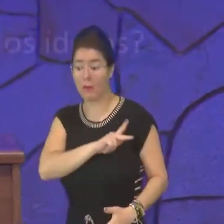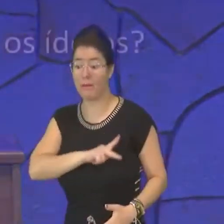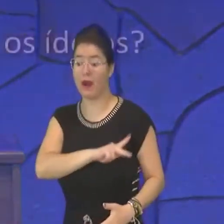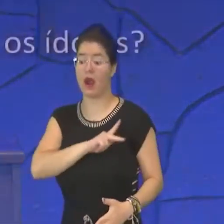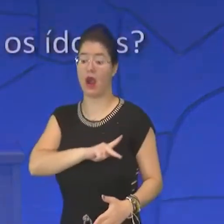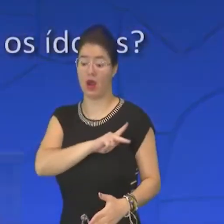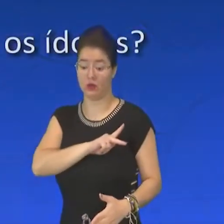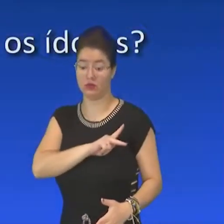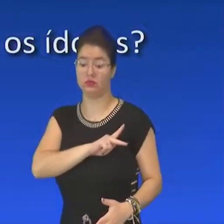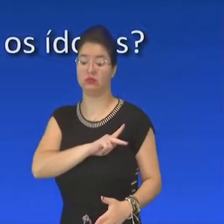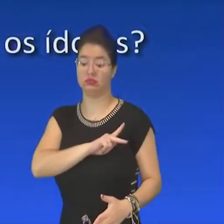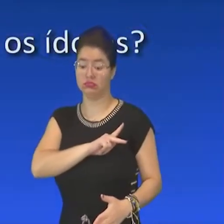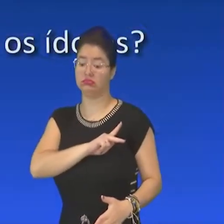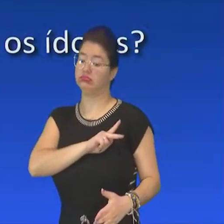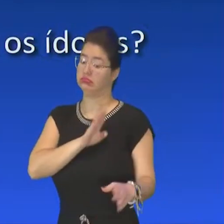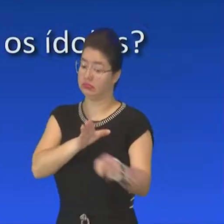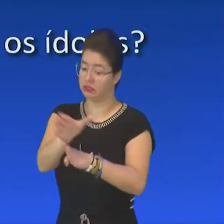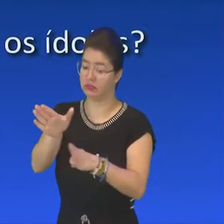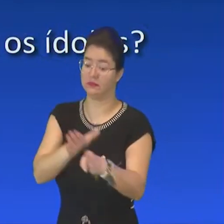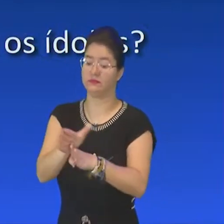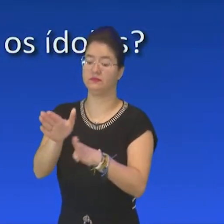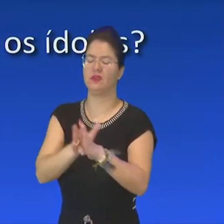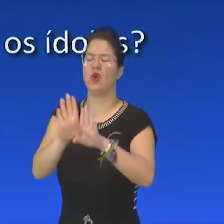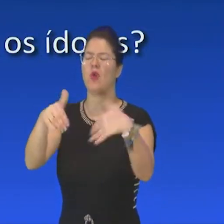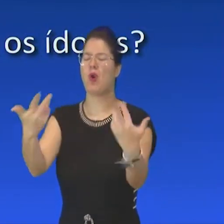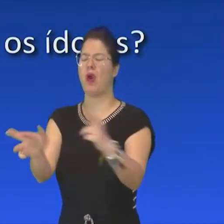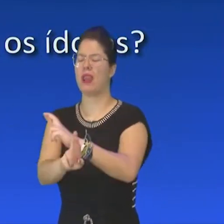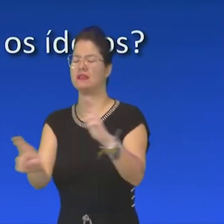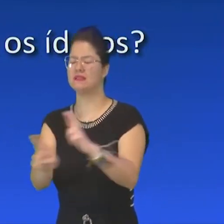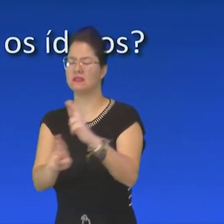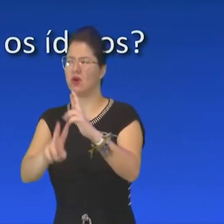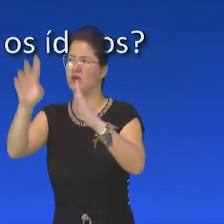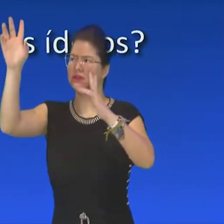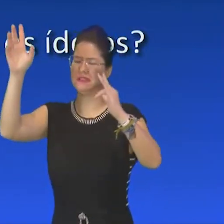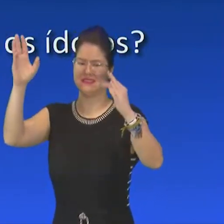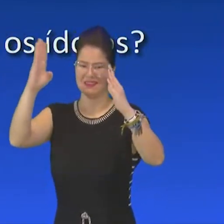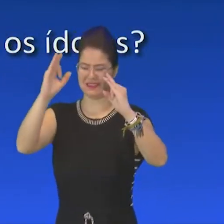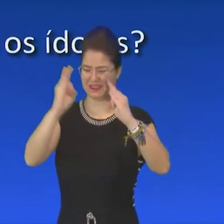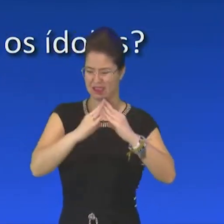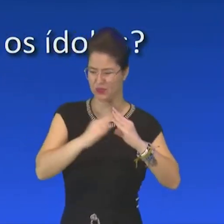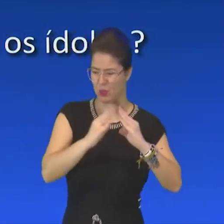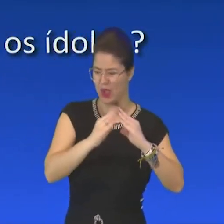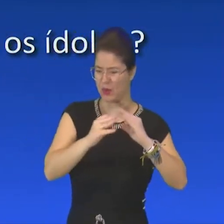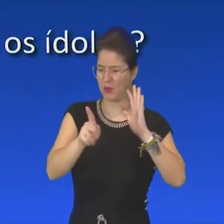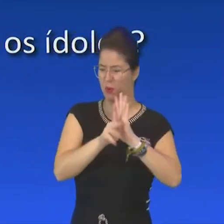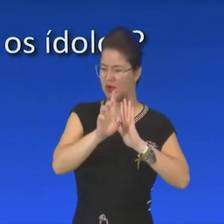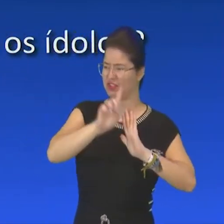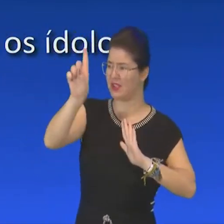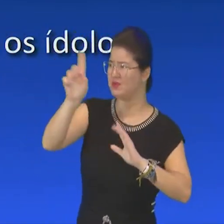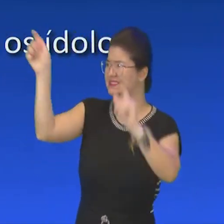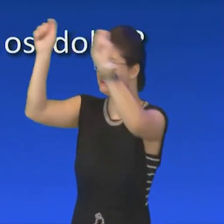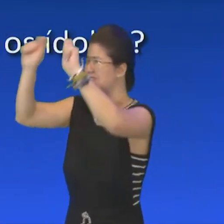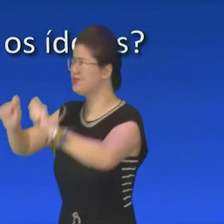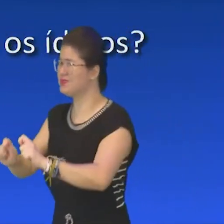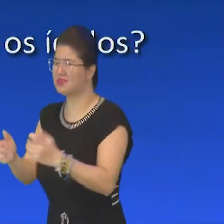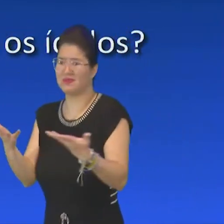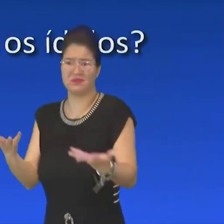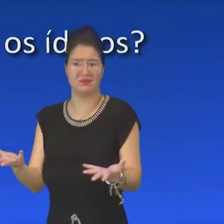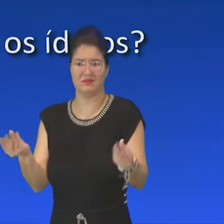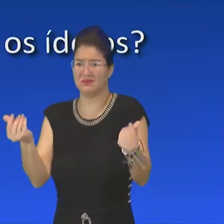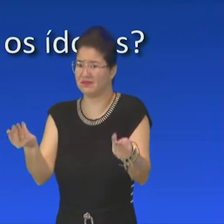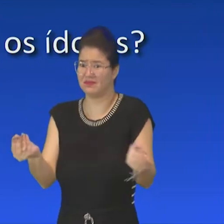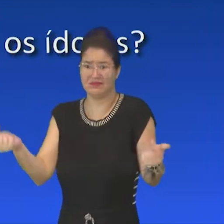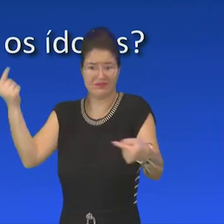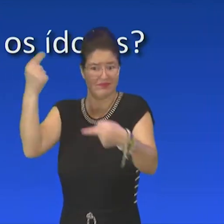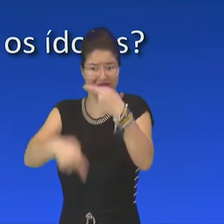no mundo? Nenhuma. E aí fica a pergunta para a nossa conclusão: nós vamos trazer e importar isso